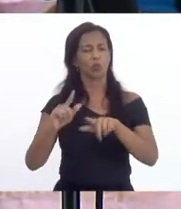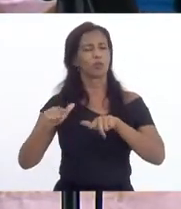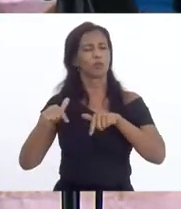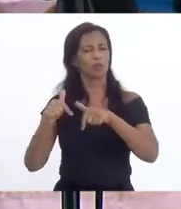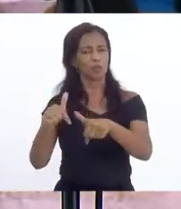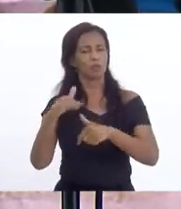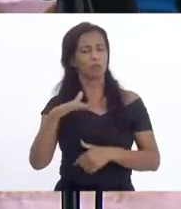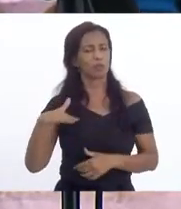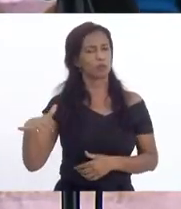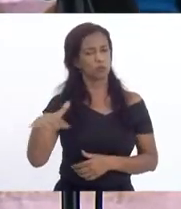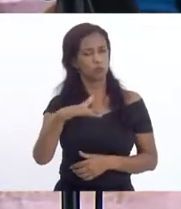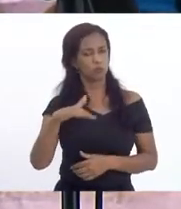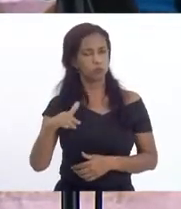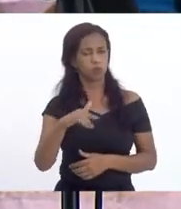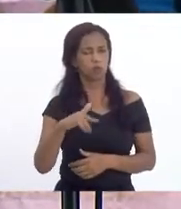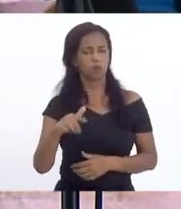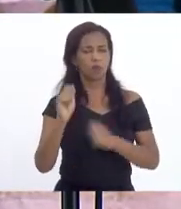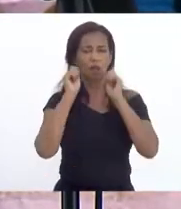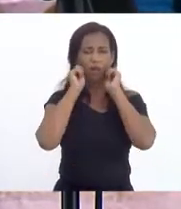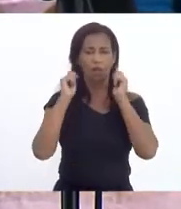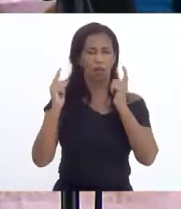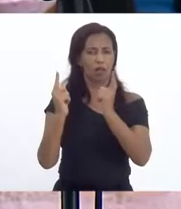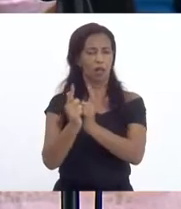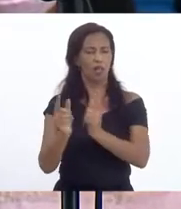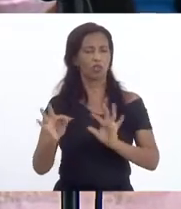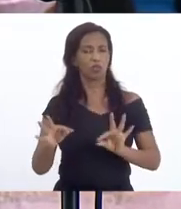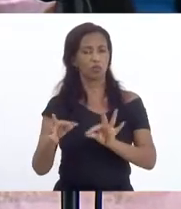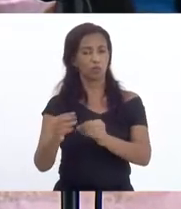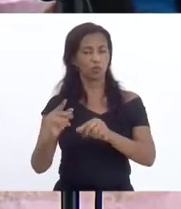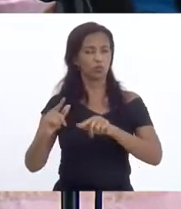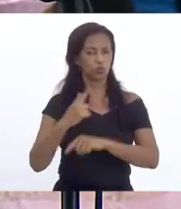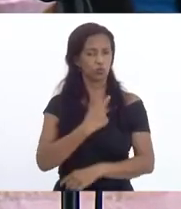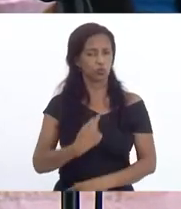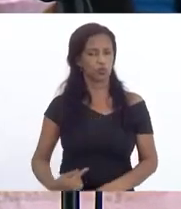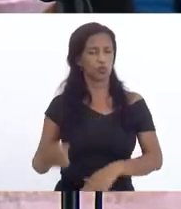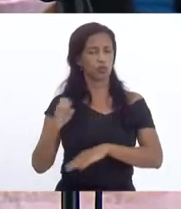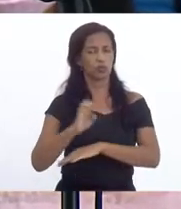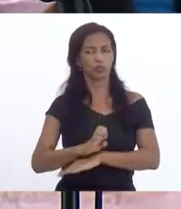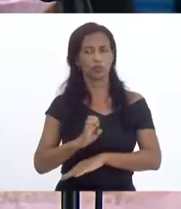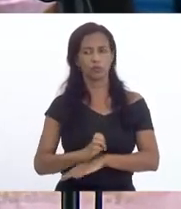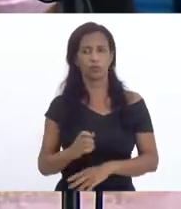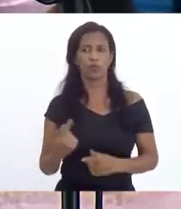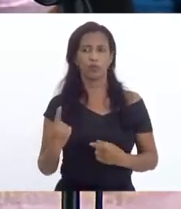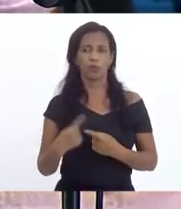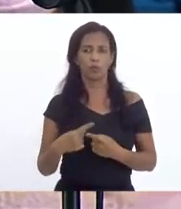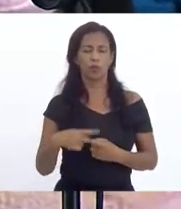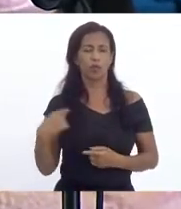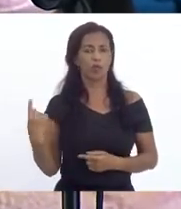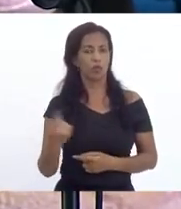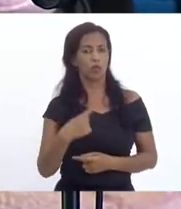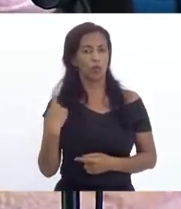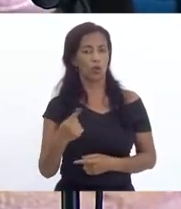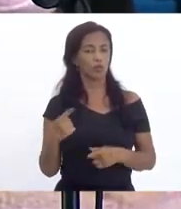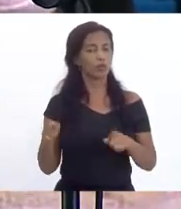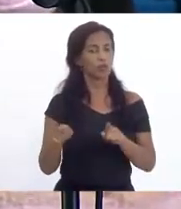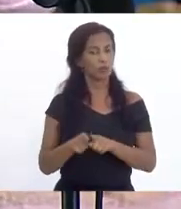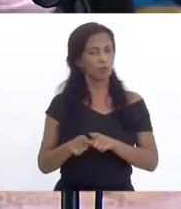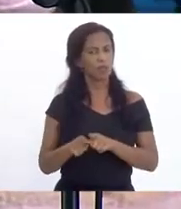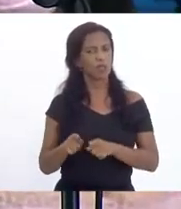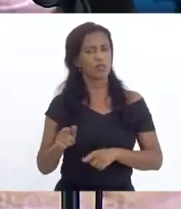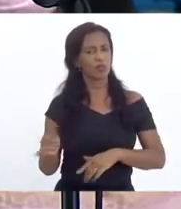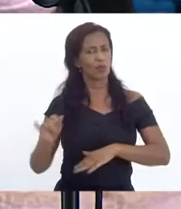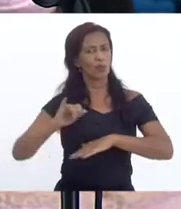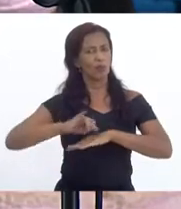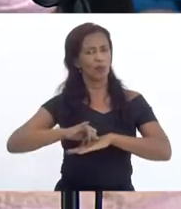ações da Alerj e todas as ações do governo do Estado do Rio, porque nós somos também fluminenses,